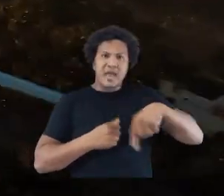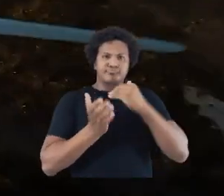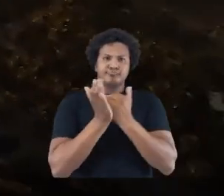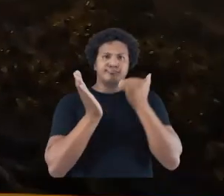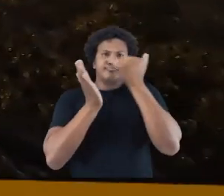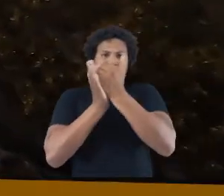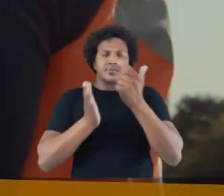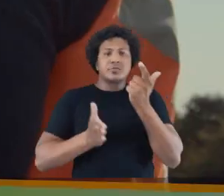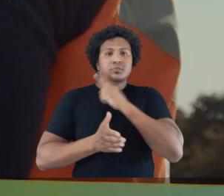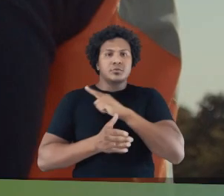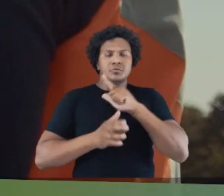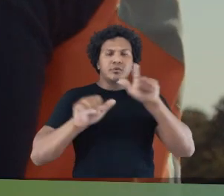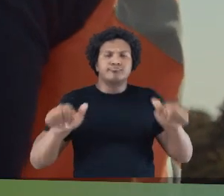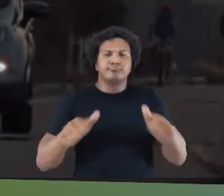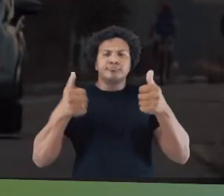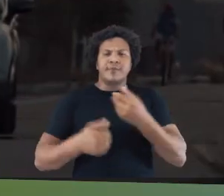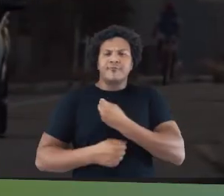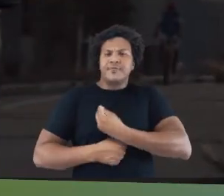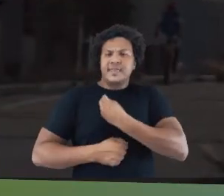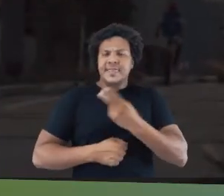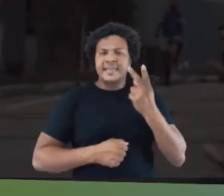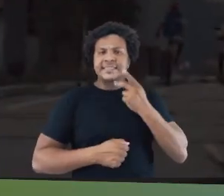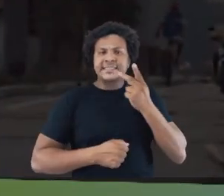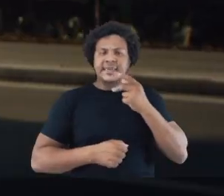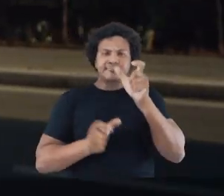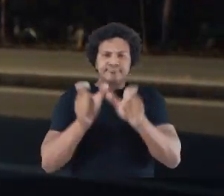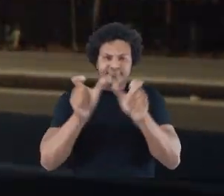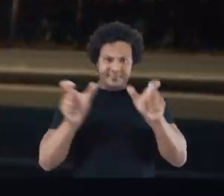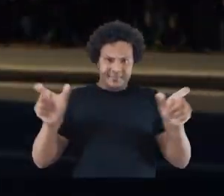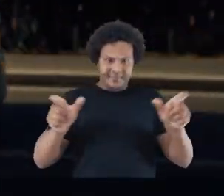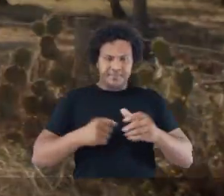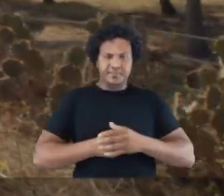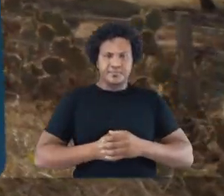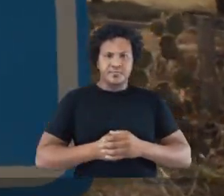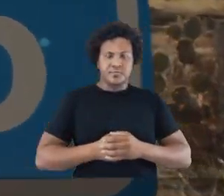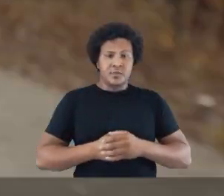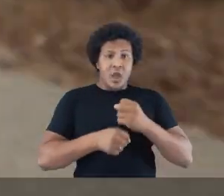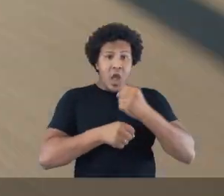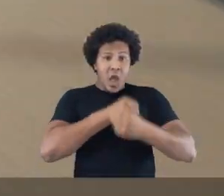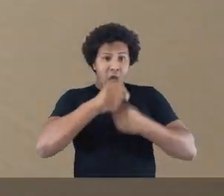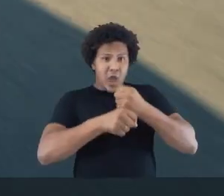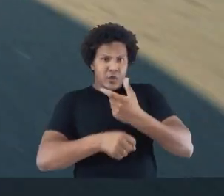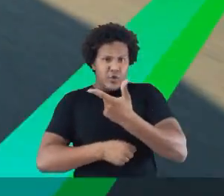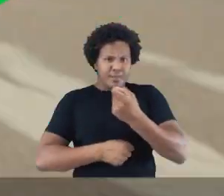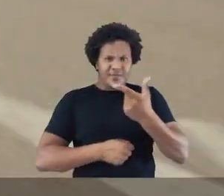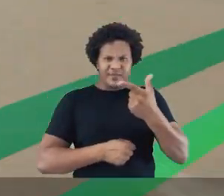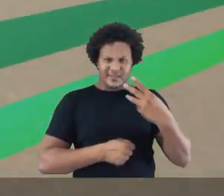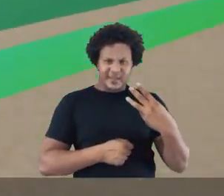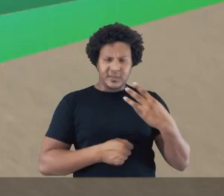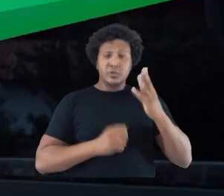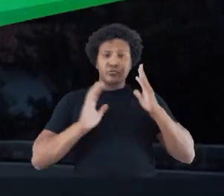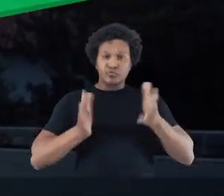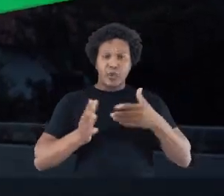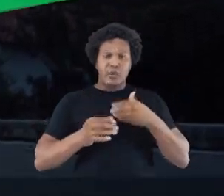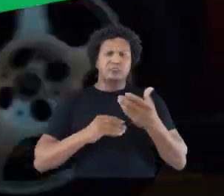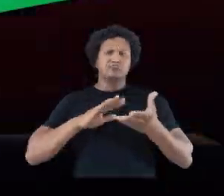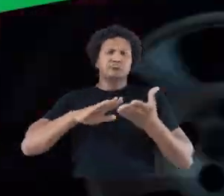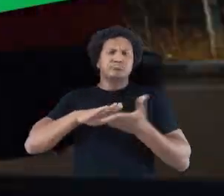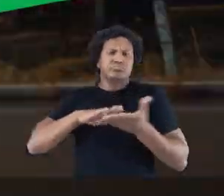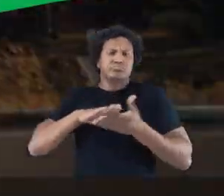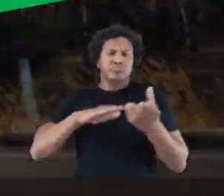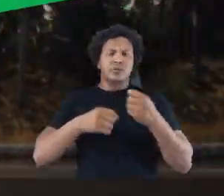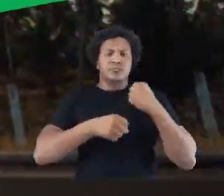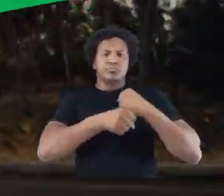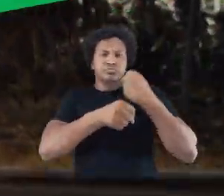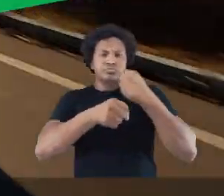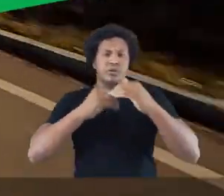população, mais empregos e progresso na qualidade de vida dos cearenses. Em 2023, já são mais de 600 quilômetros de